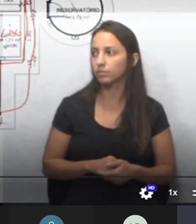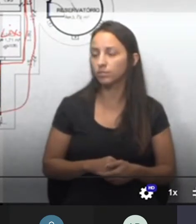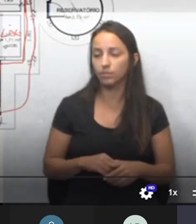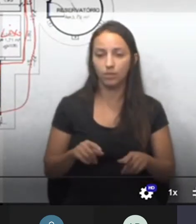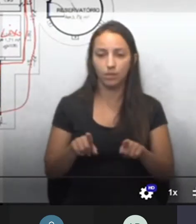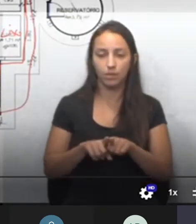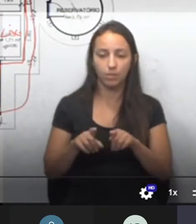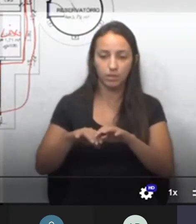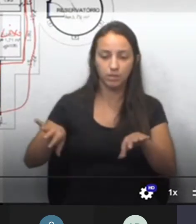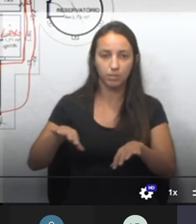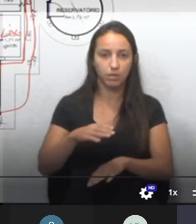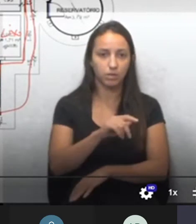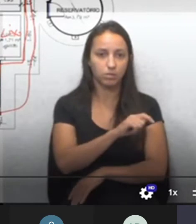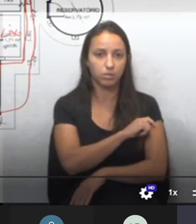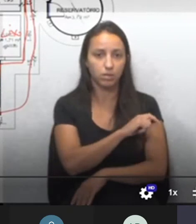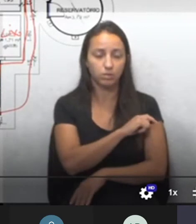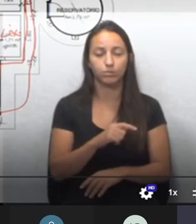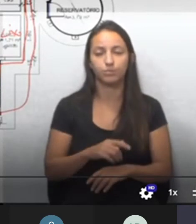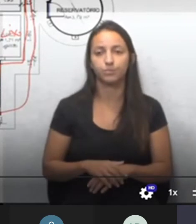dos alunos, porque está fechado.